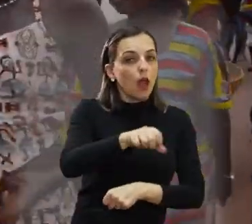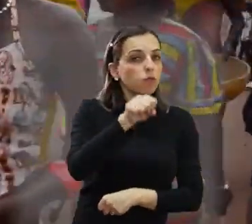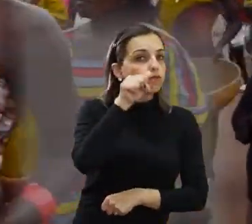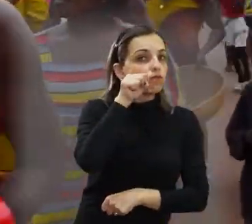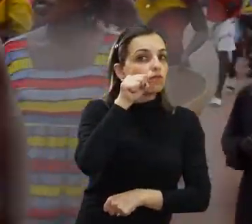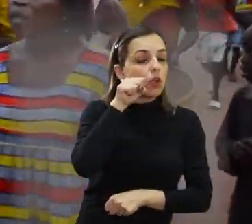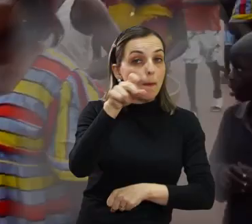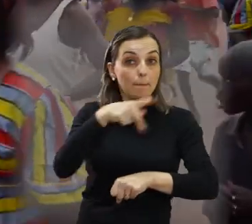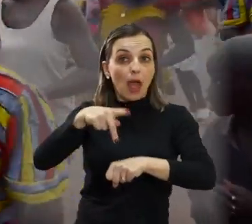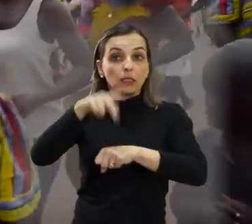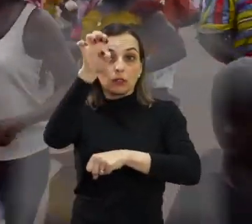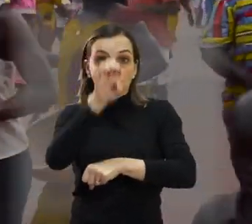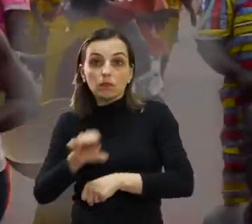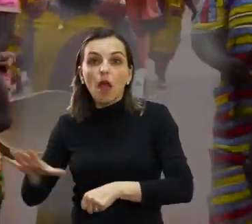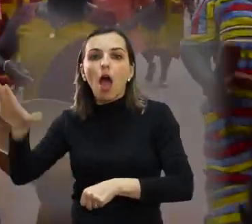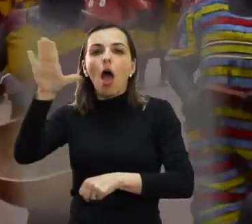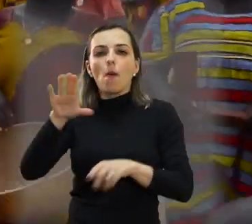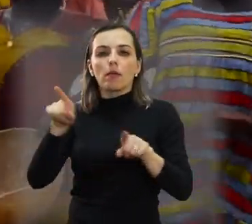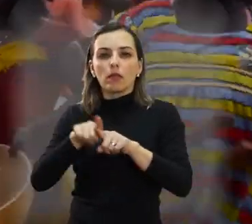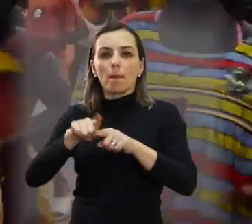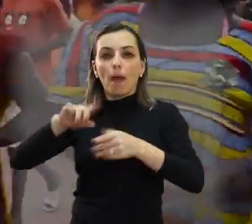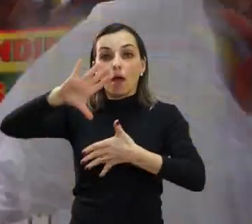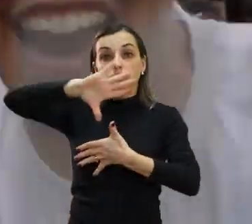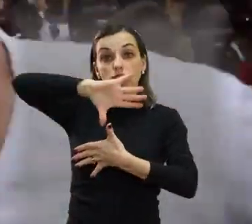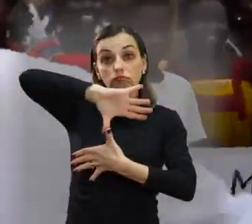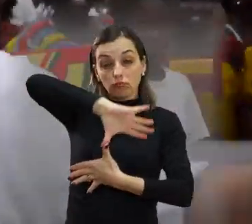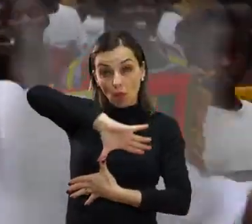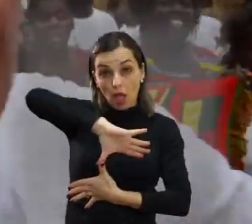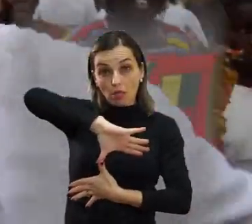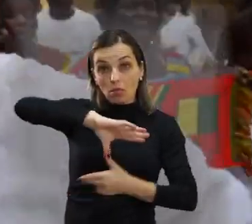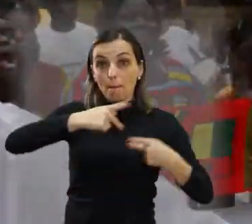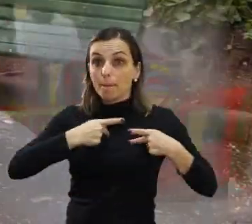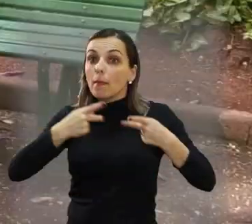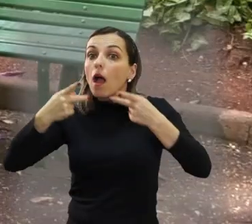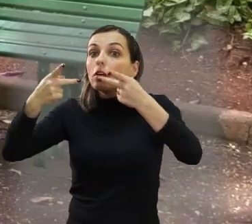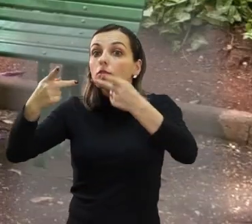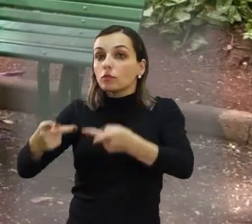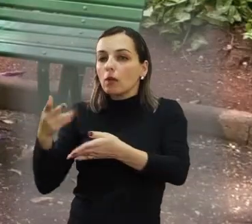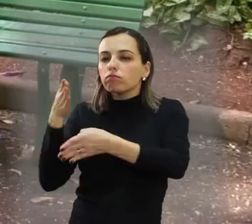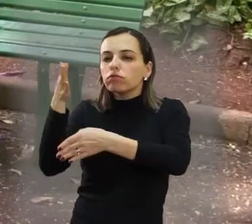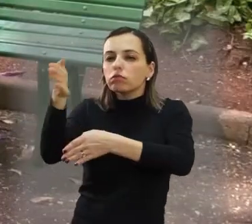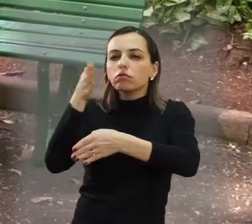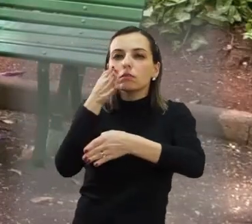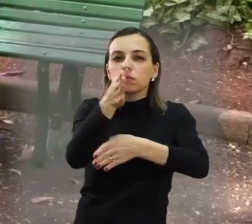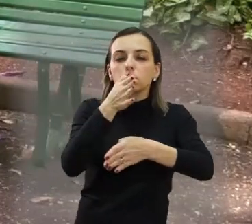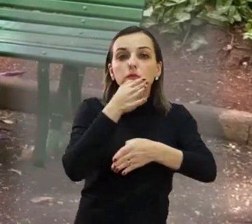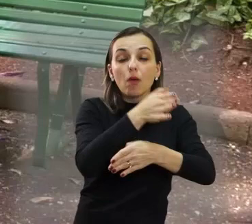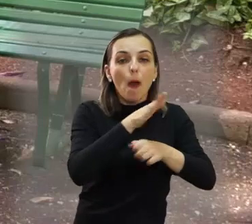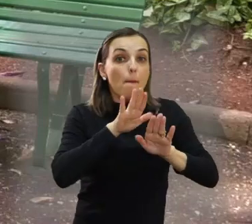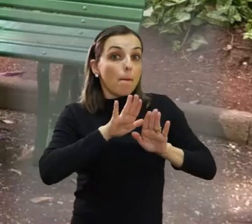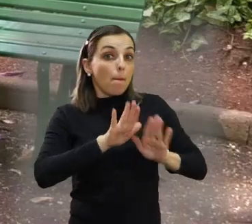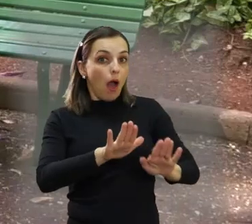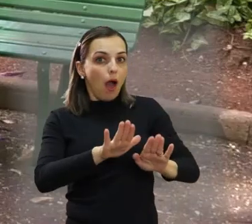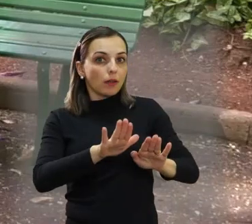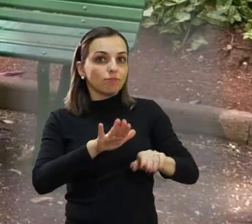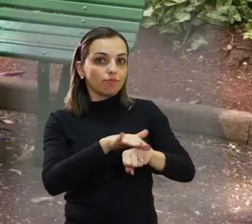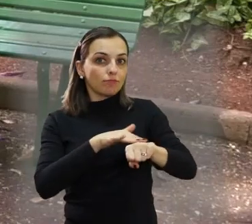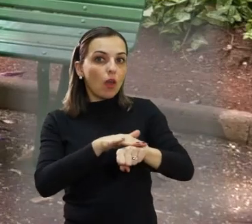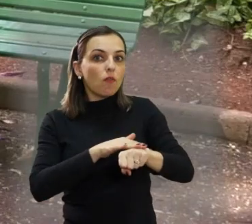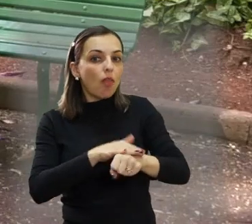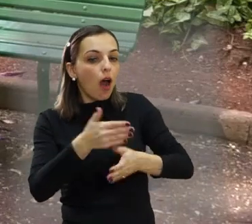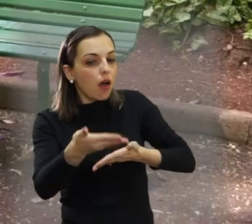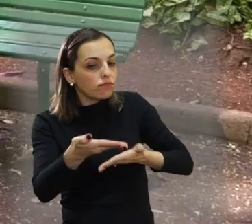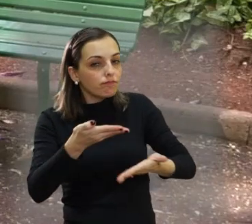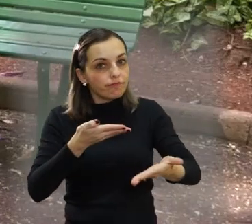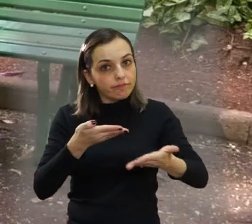do Senegal, existe uma proposta para ir para o Azerbaijão, existe uma proposta para países da América Latina, e aí a gente